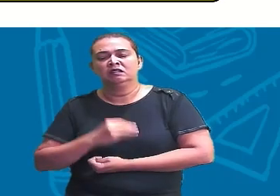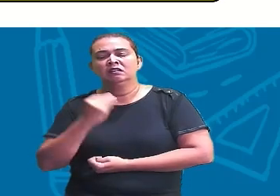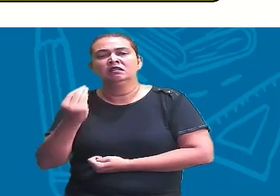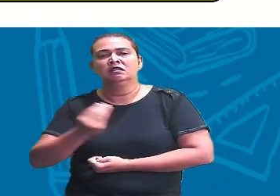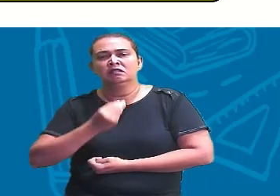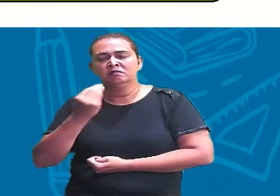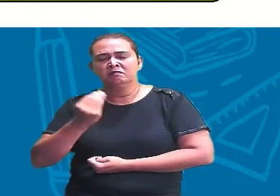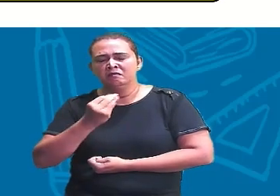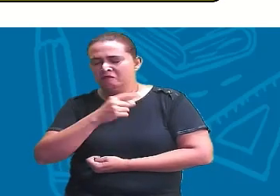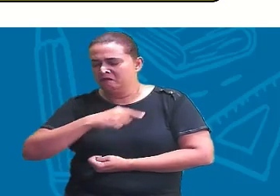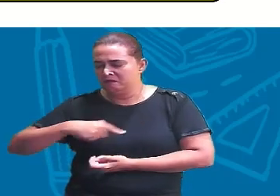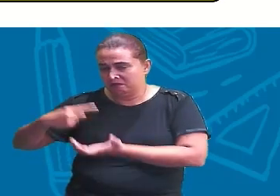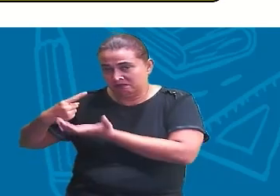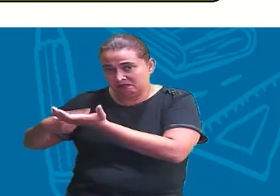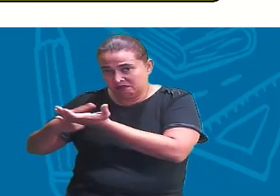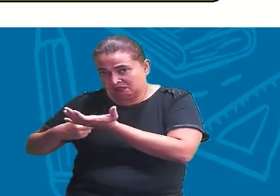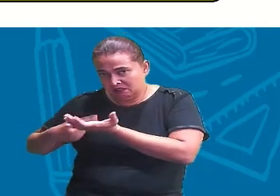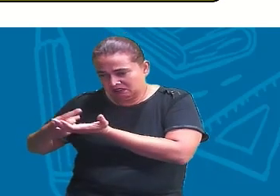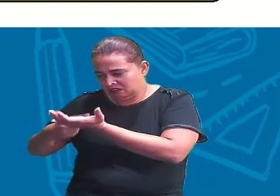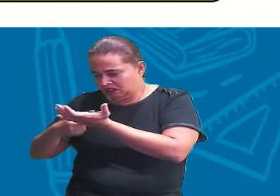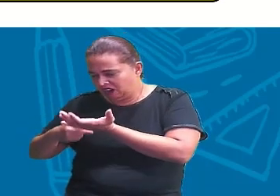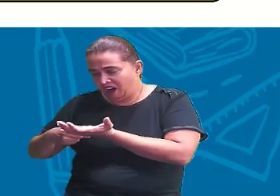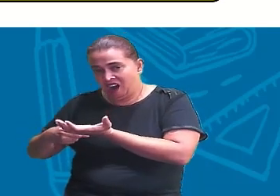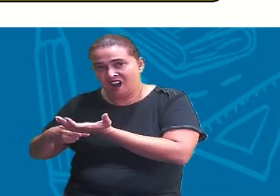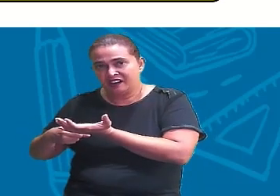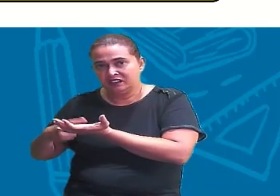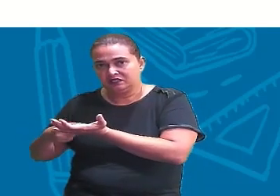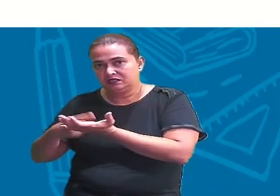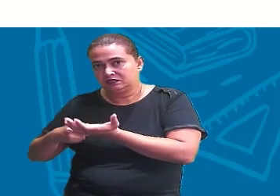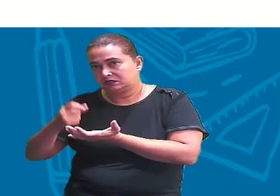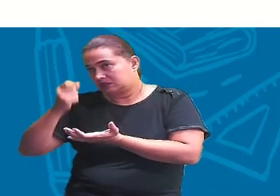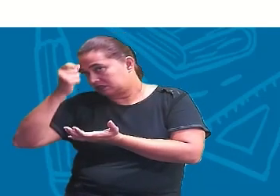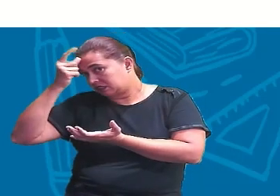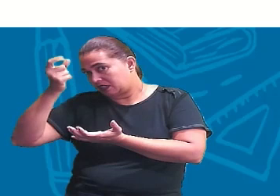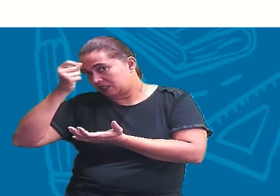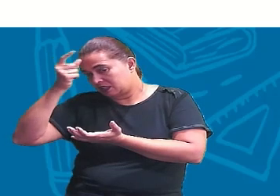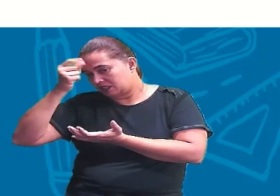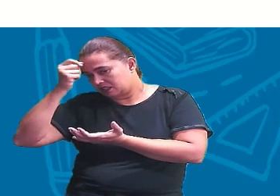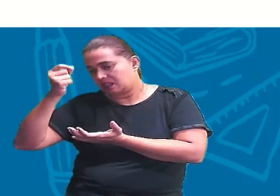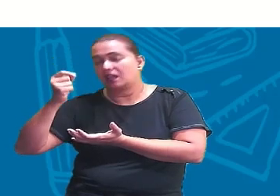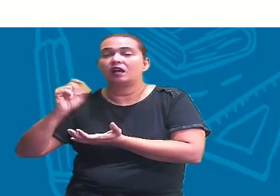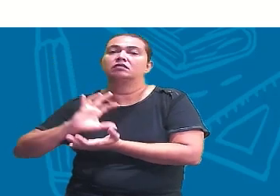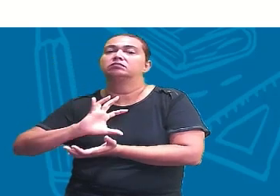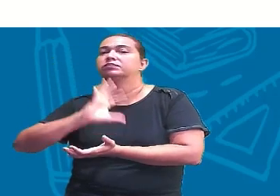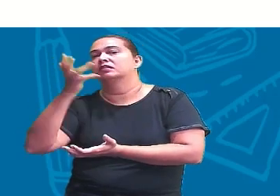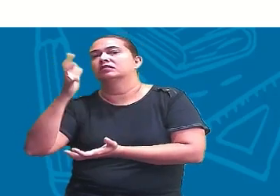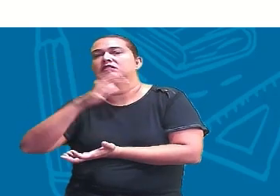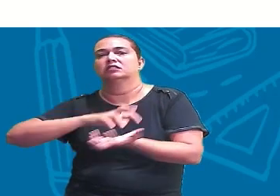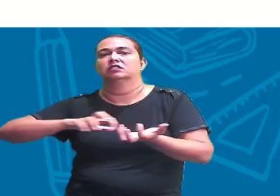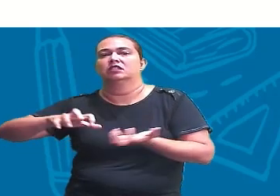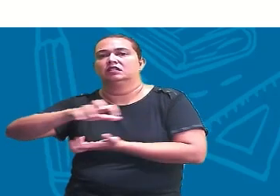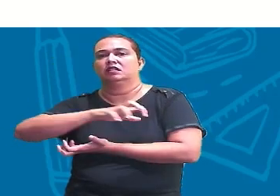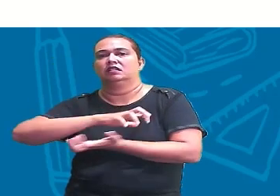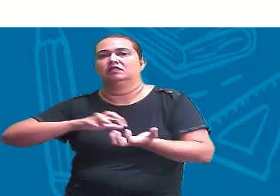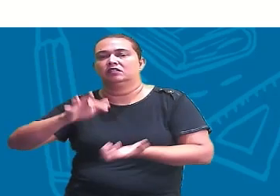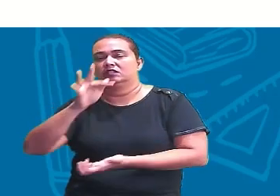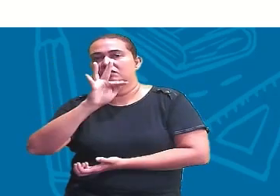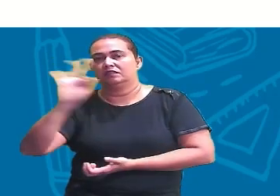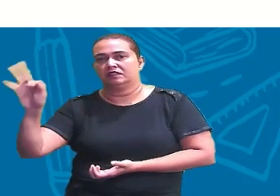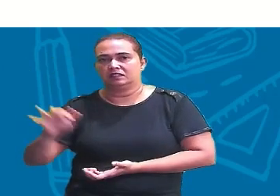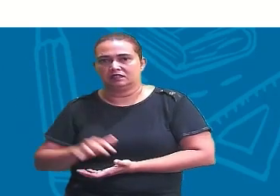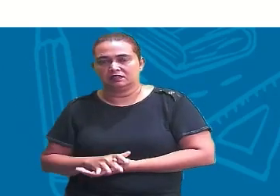coisa, né, galera? Vai dar na chamada Revolução Francesa. Então, vamos lá. Quais são as fases da